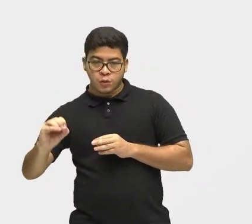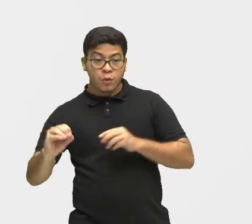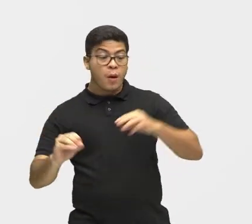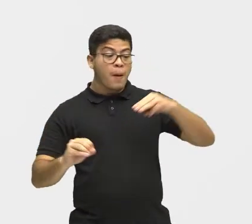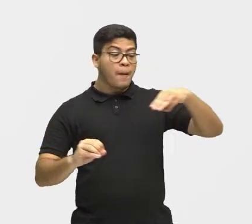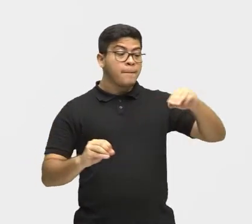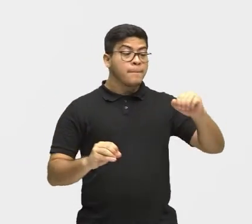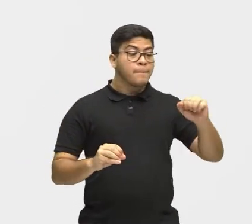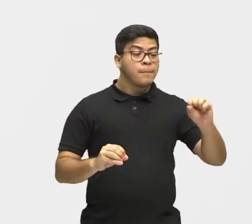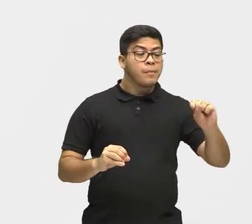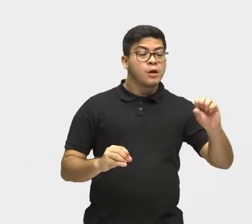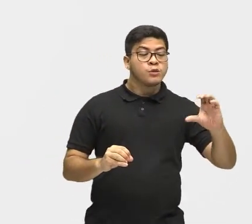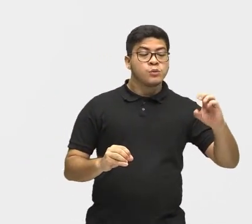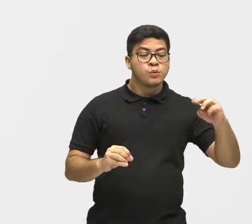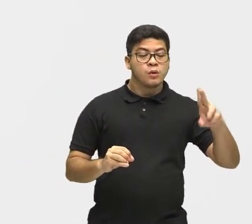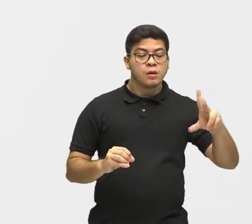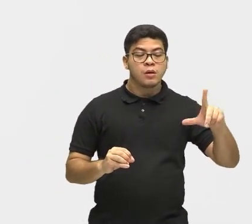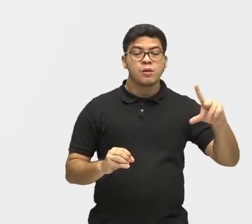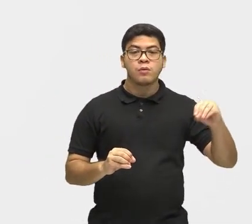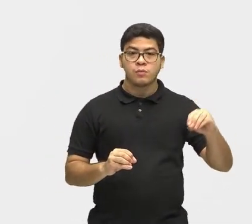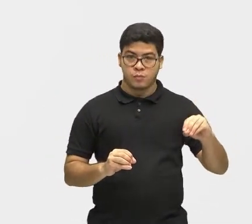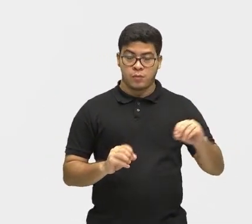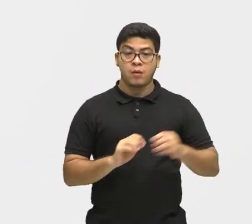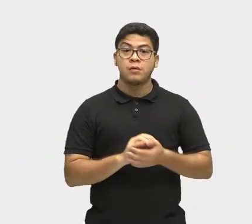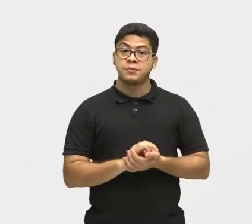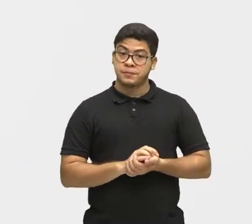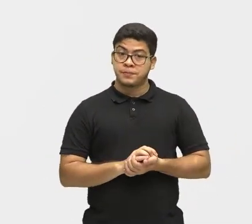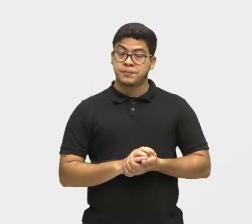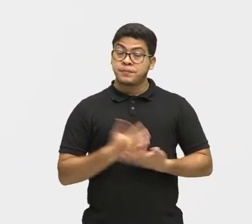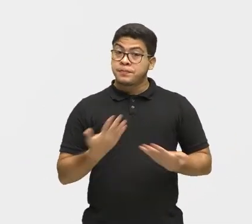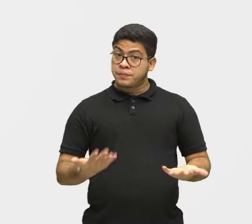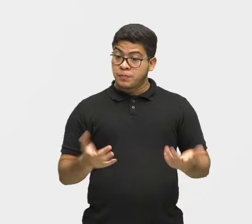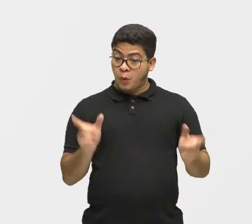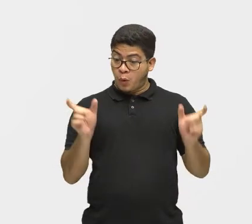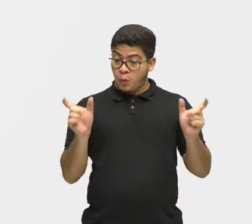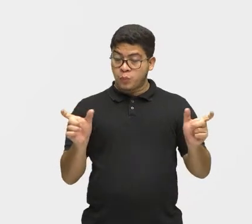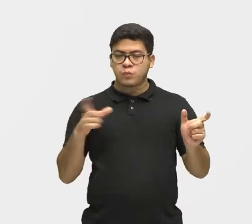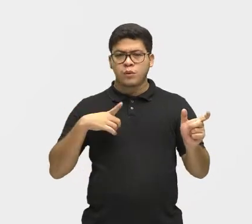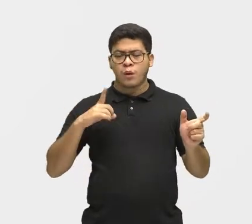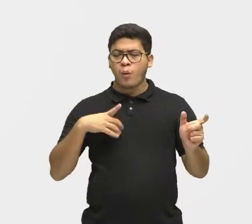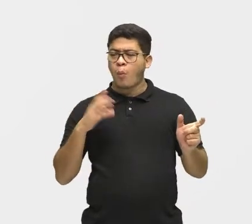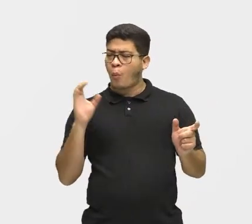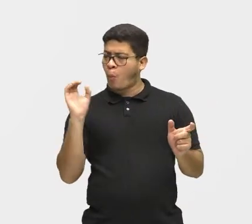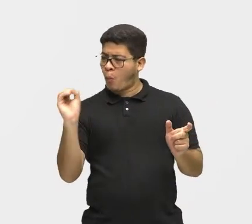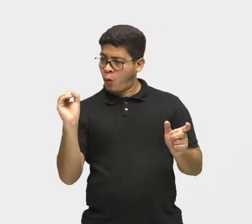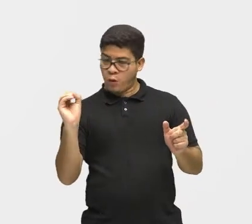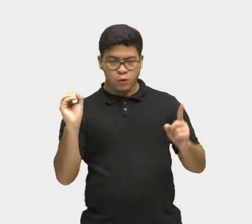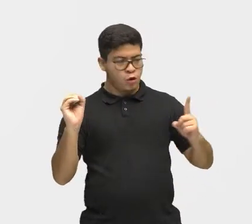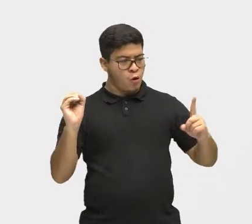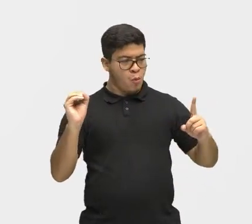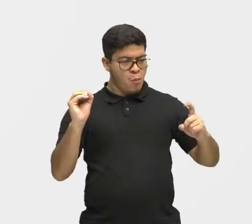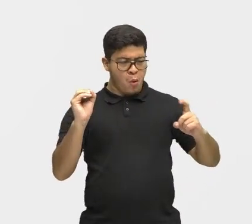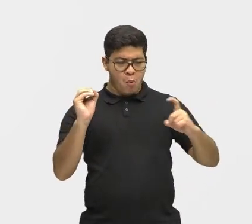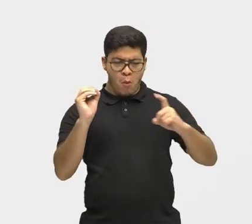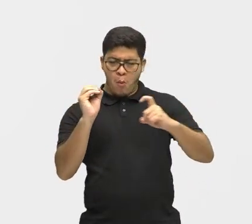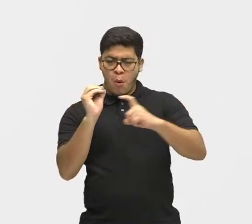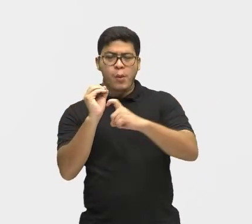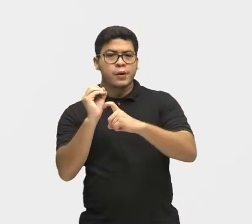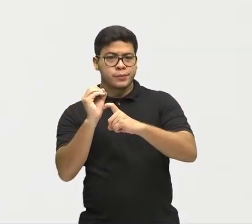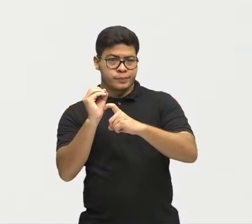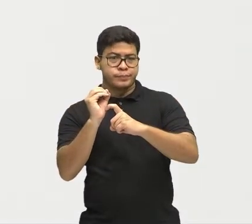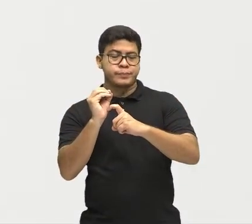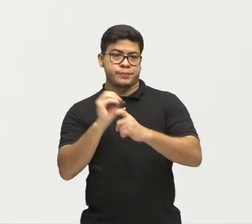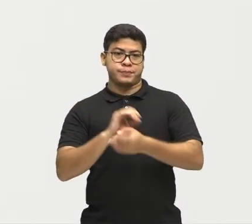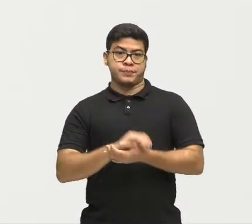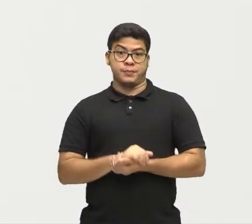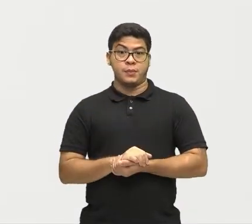essa proteção com esses órgãos reprodutivos. A gente tem pólen, observem aqui no